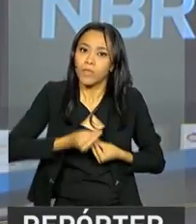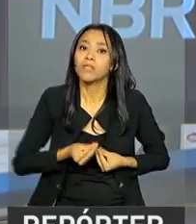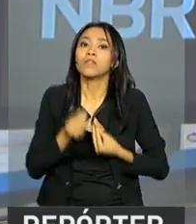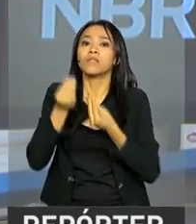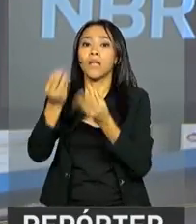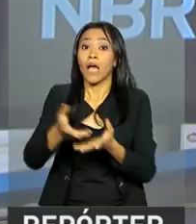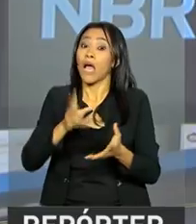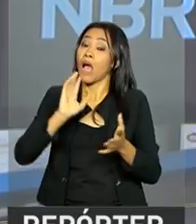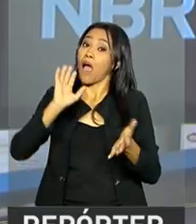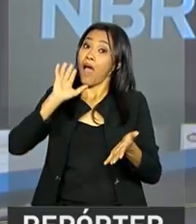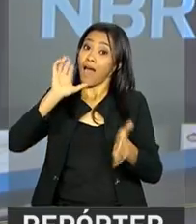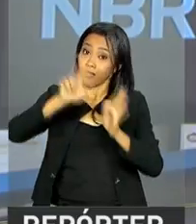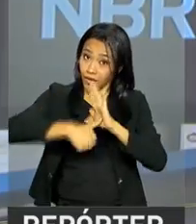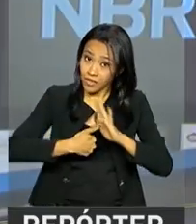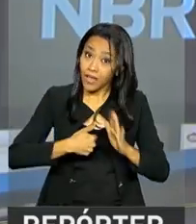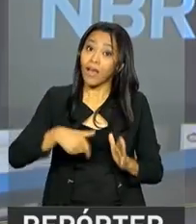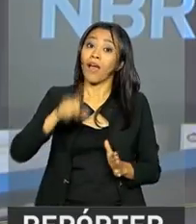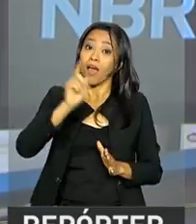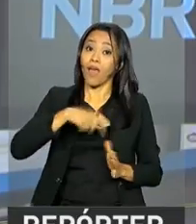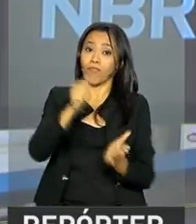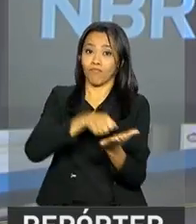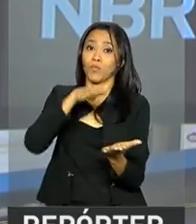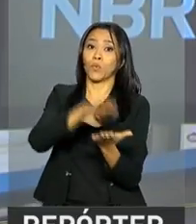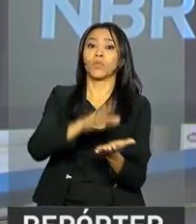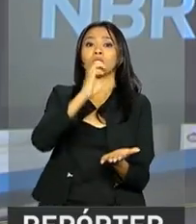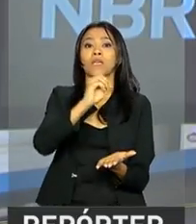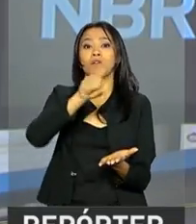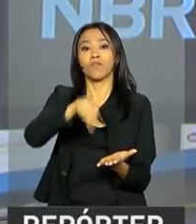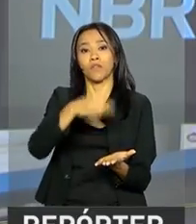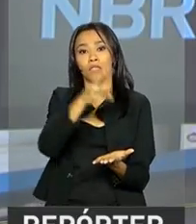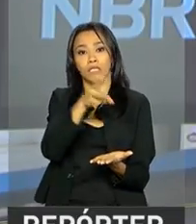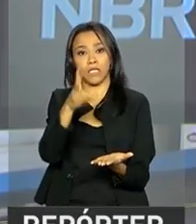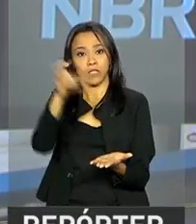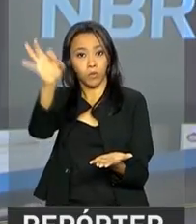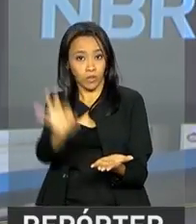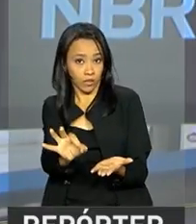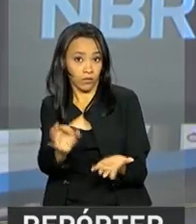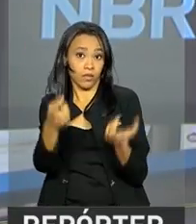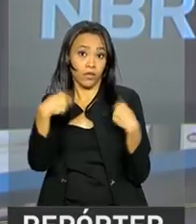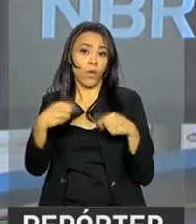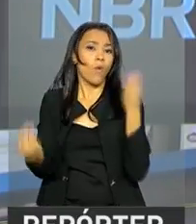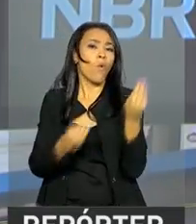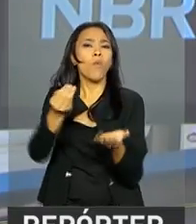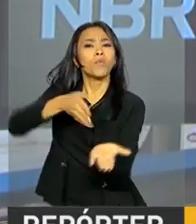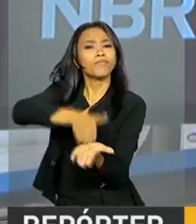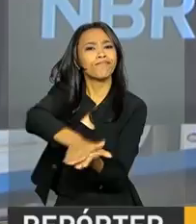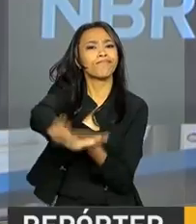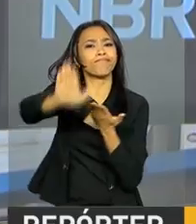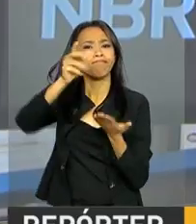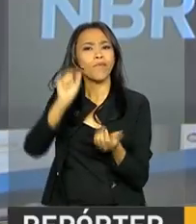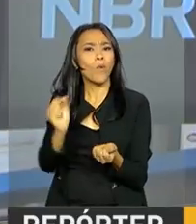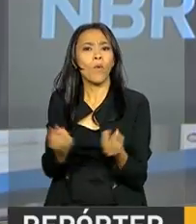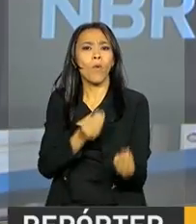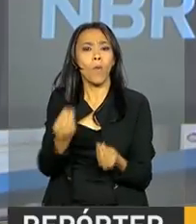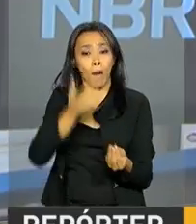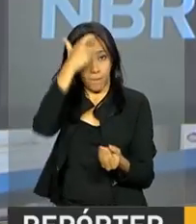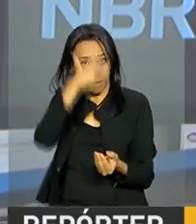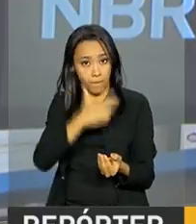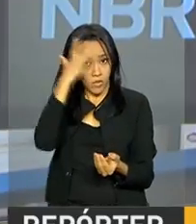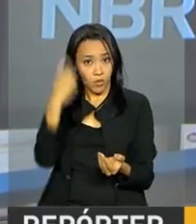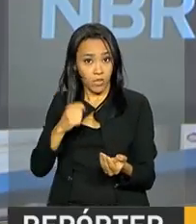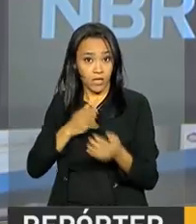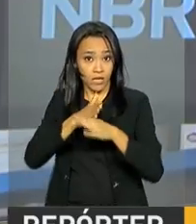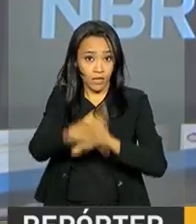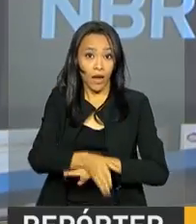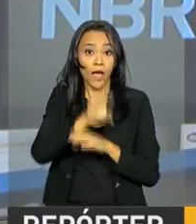por dia de atraso é de 0,33% para a emissão da guia o empregador deve acessar a